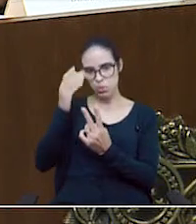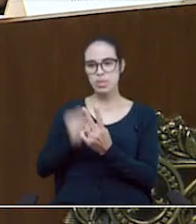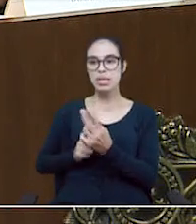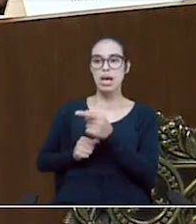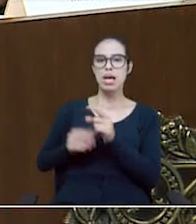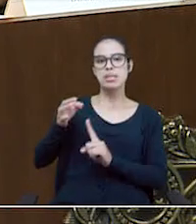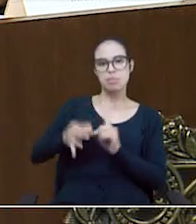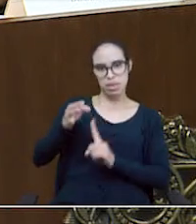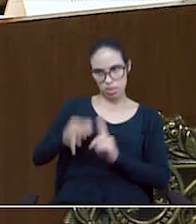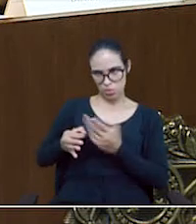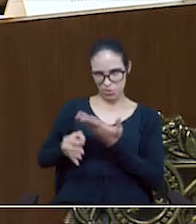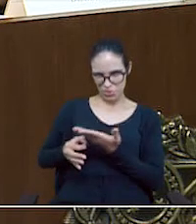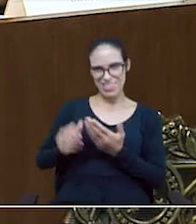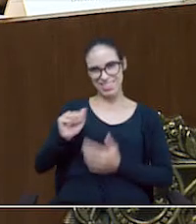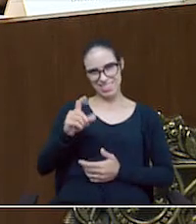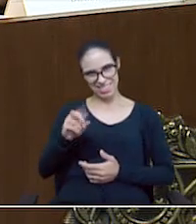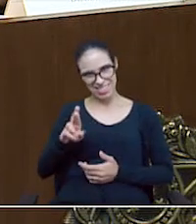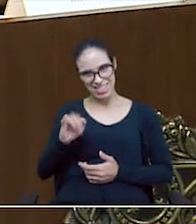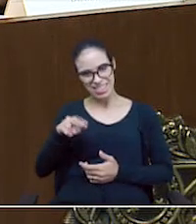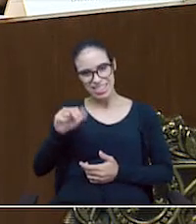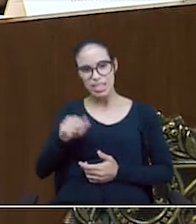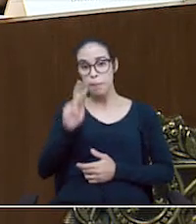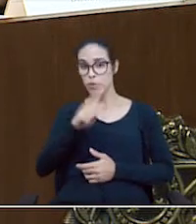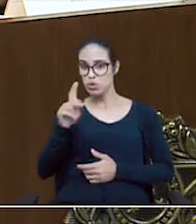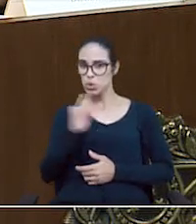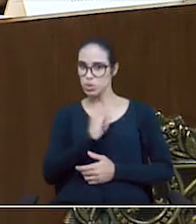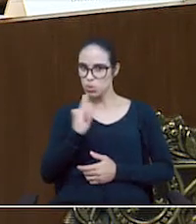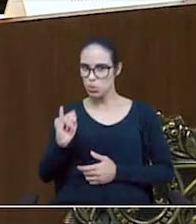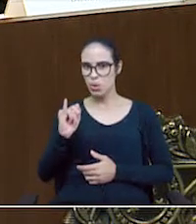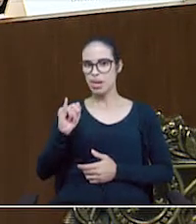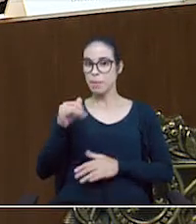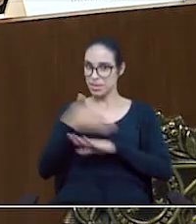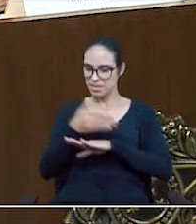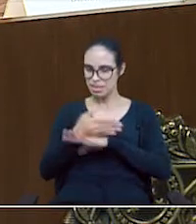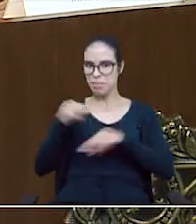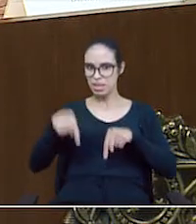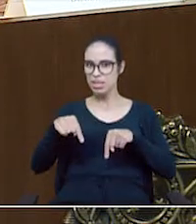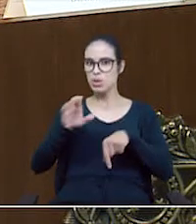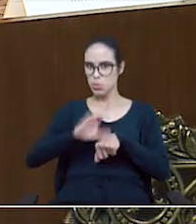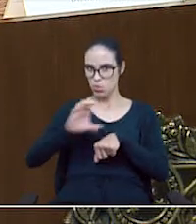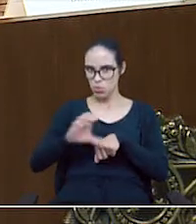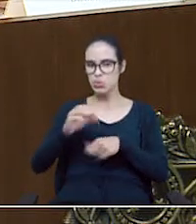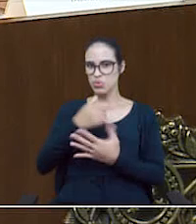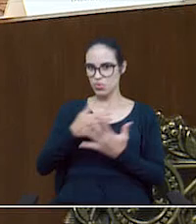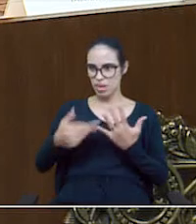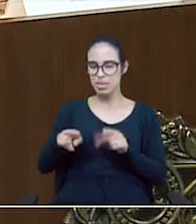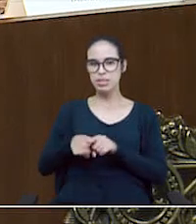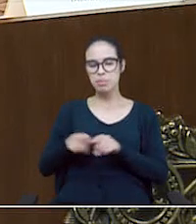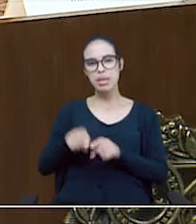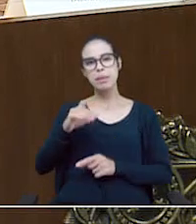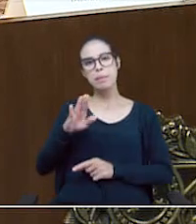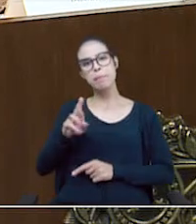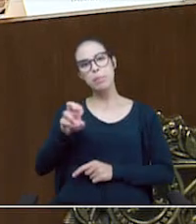Adriana, que professora, instrutora dos cursos da escola, e do juiz, o Dr. Bruno, né, que é o coordenador de